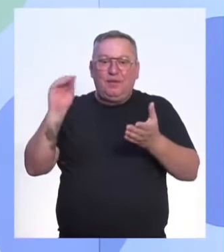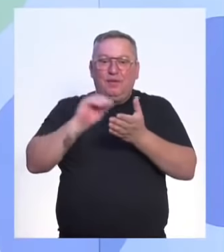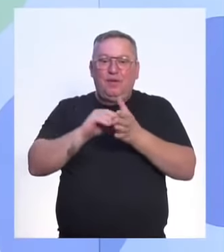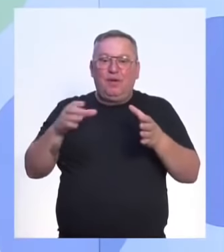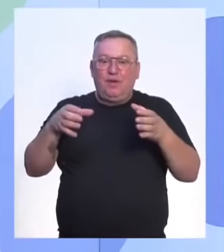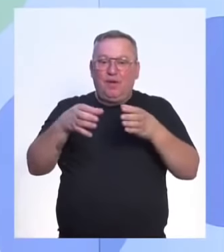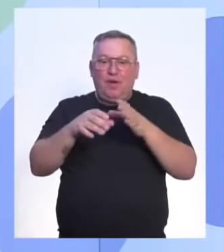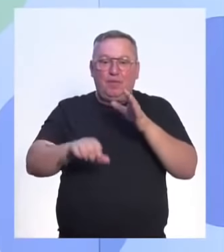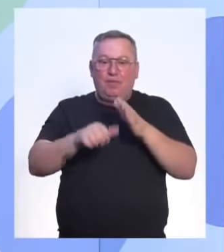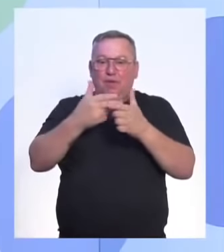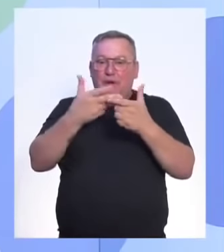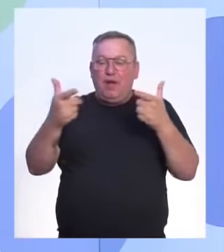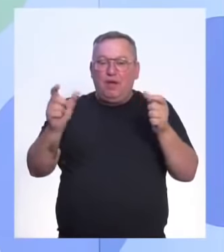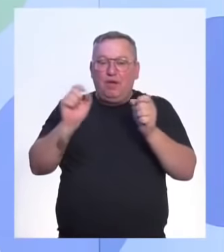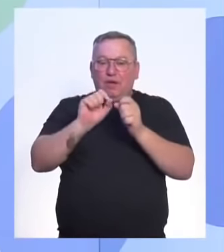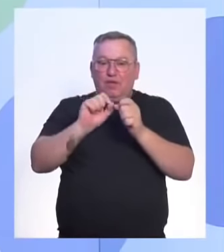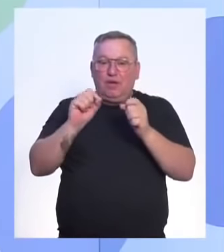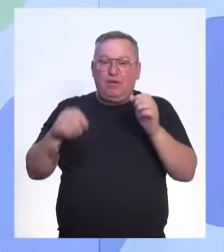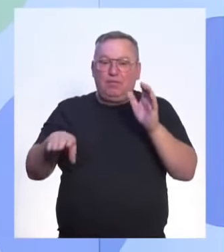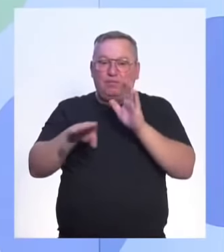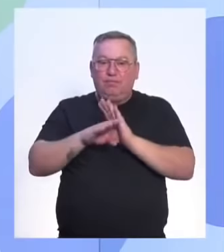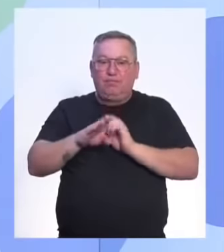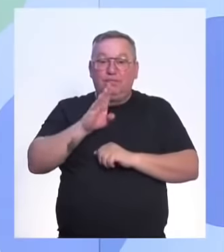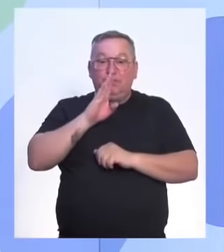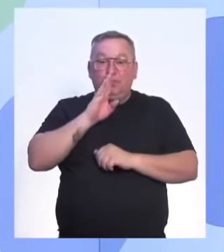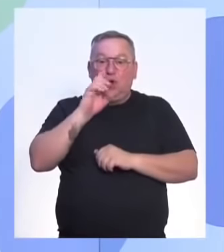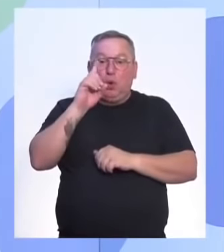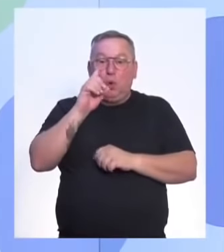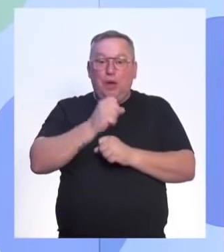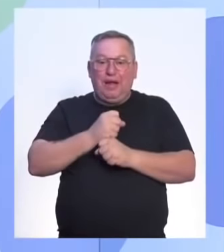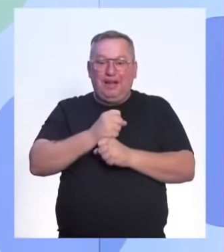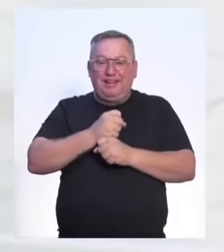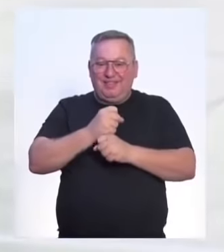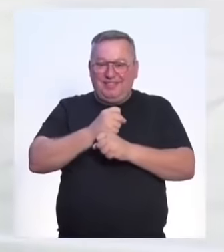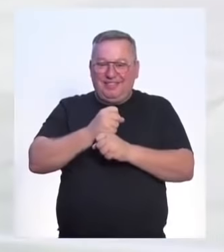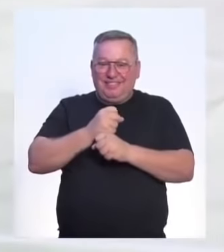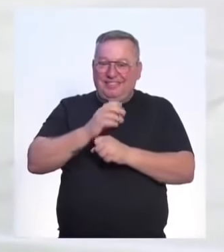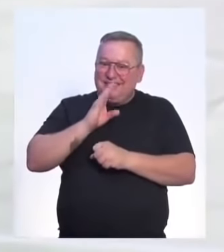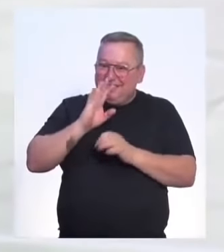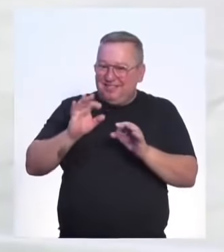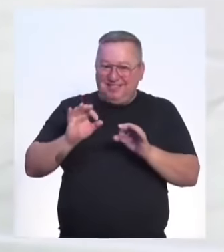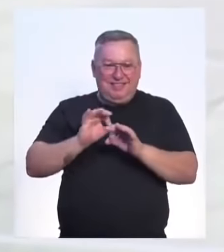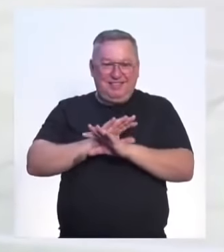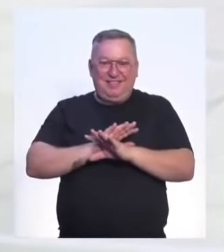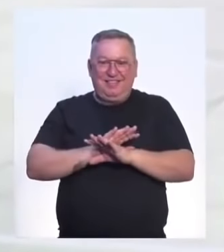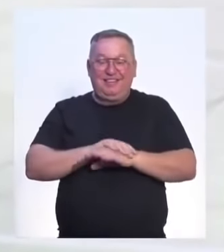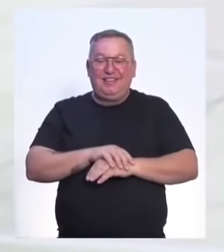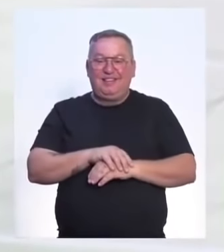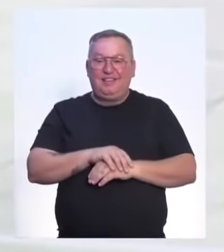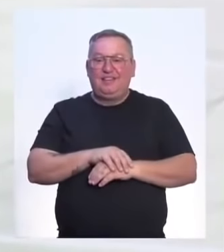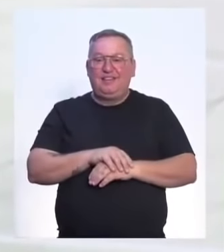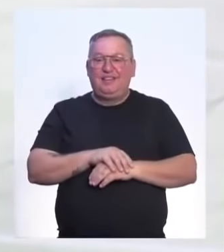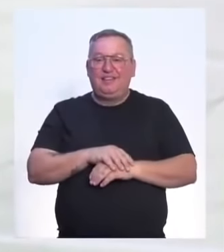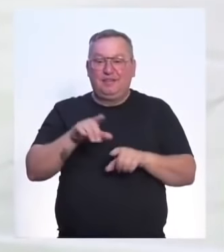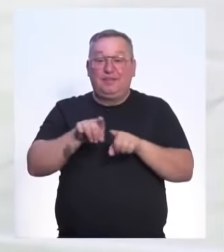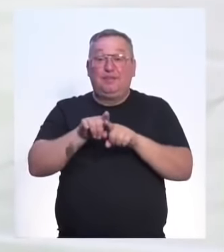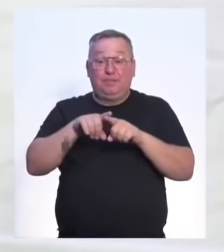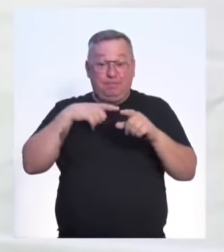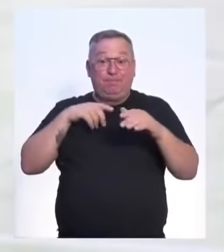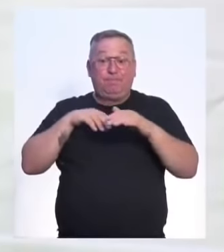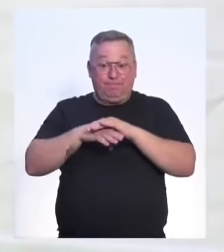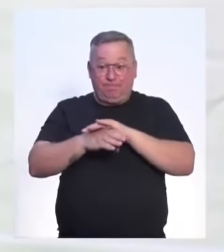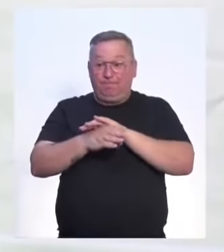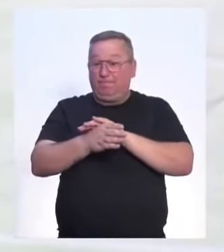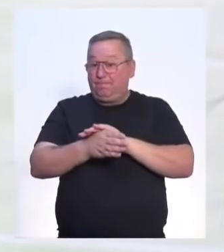primeira coisa que eu faço é isso. Já chego lá, silencio por um ano. Silencia por já um ano. Já para não ficar recebendo. É, eu também tenho